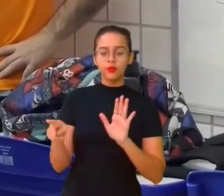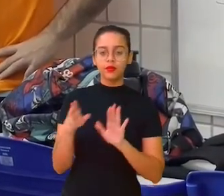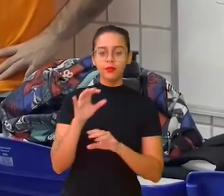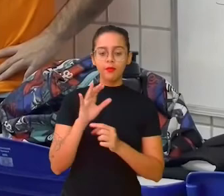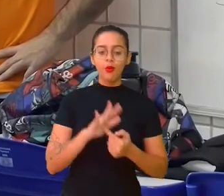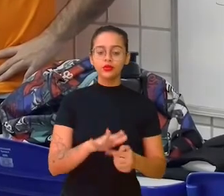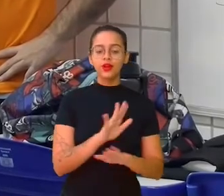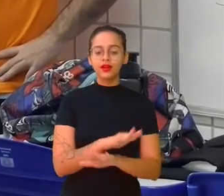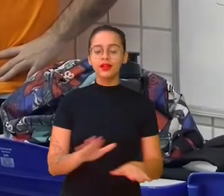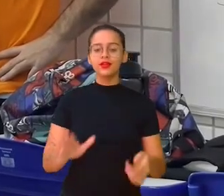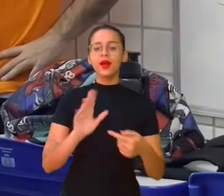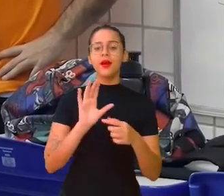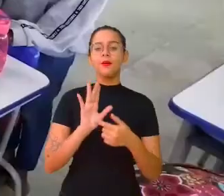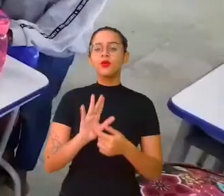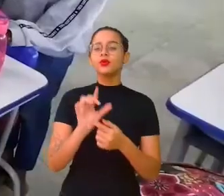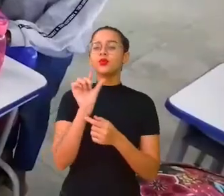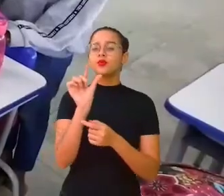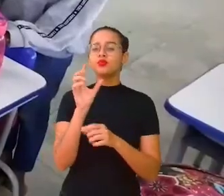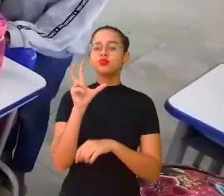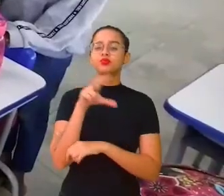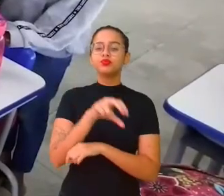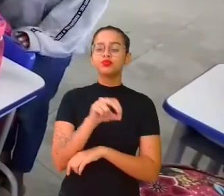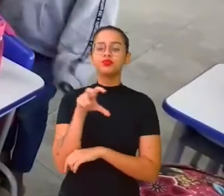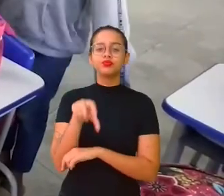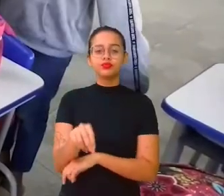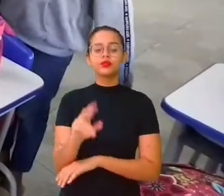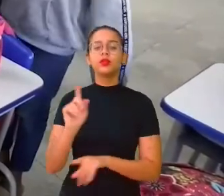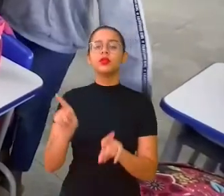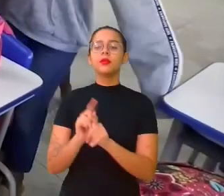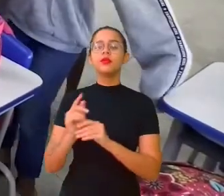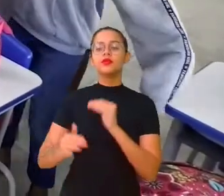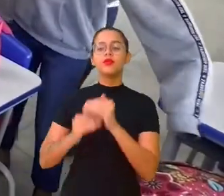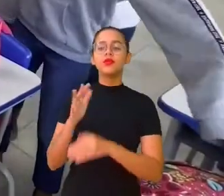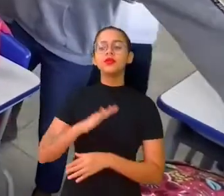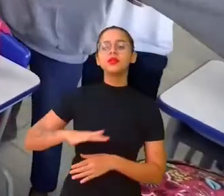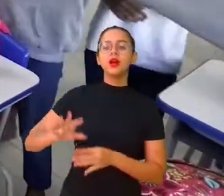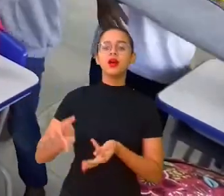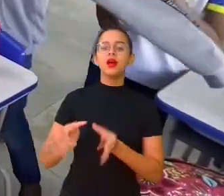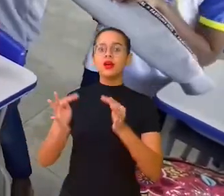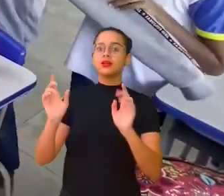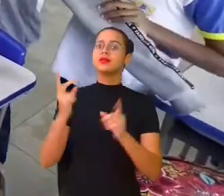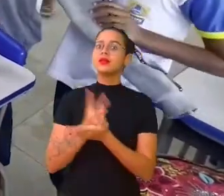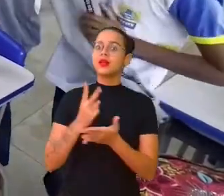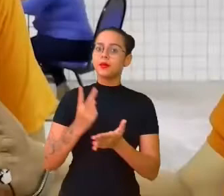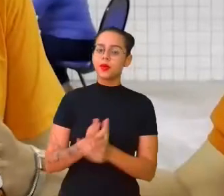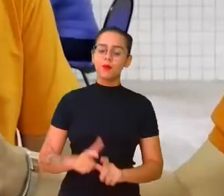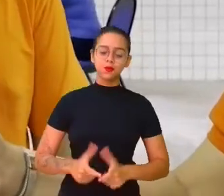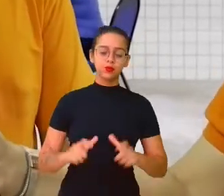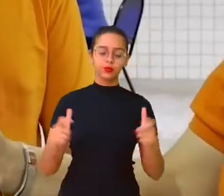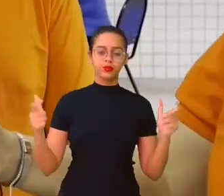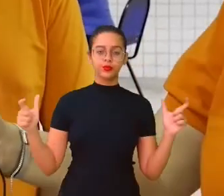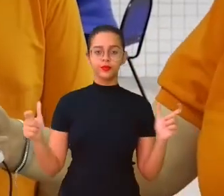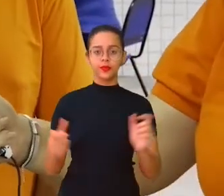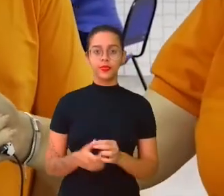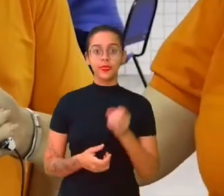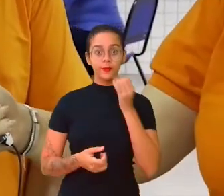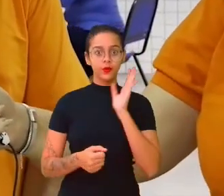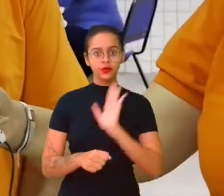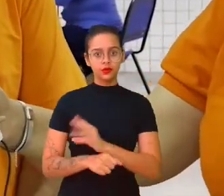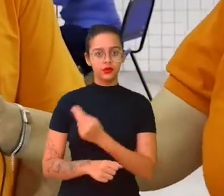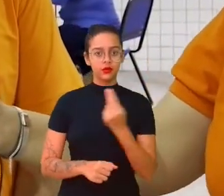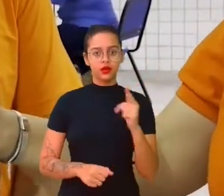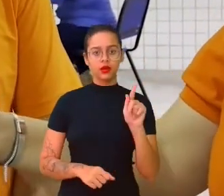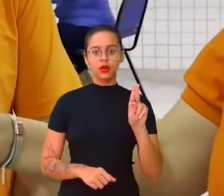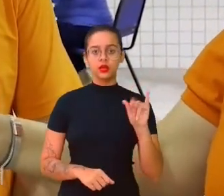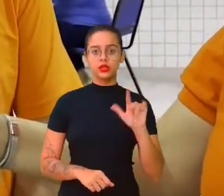mais um pouco sobre a robótica e querer se desenvolver nessa área da tecnologia que cresce cada vez mais. Boa tarde, meu nome é